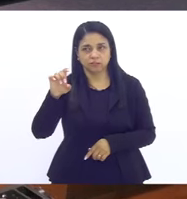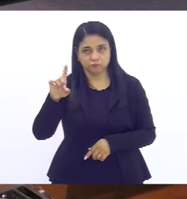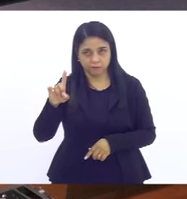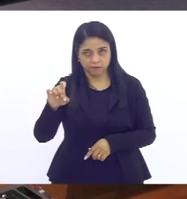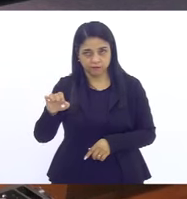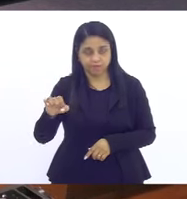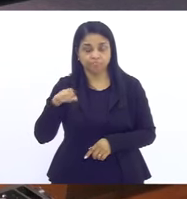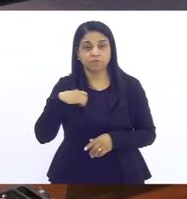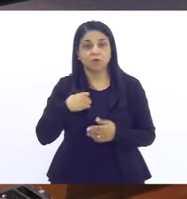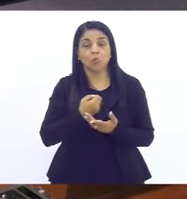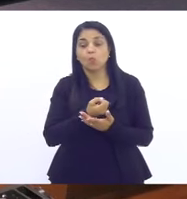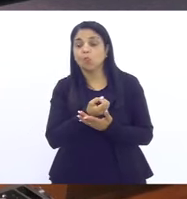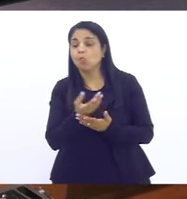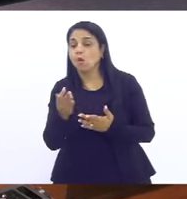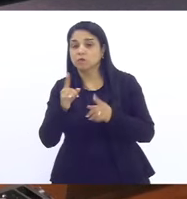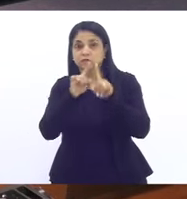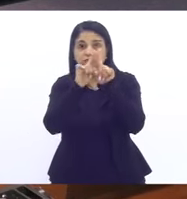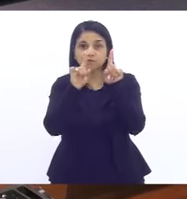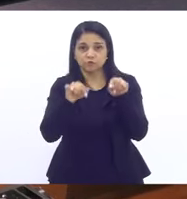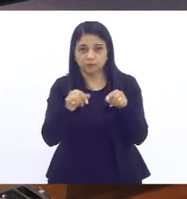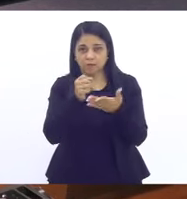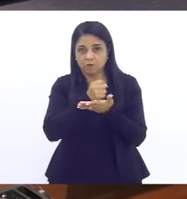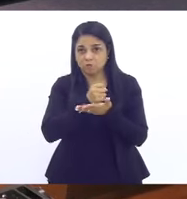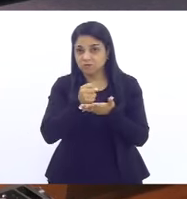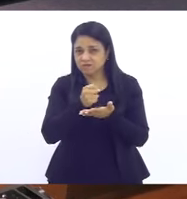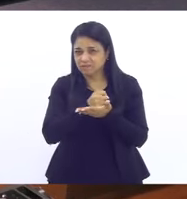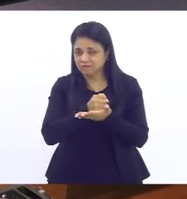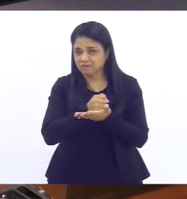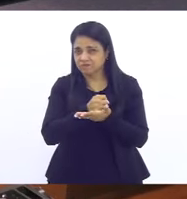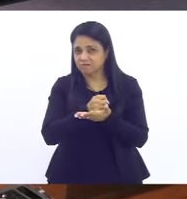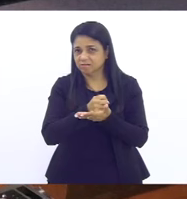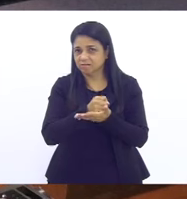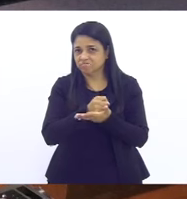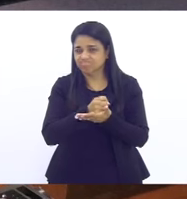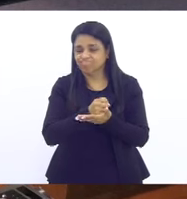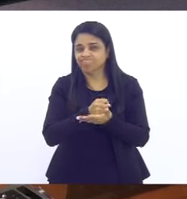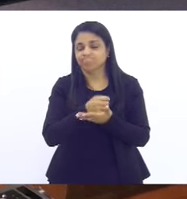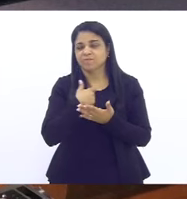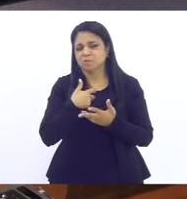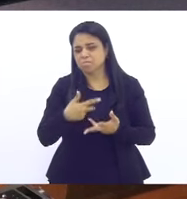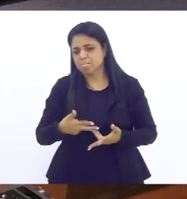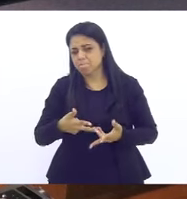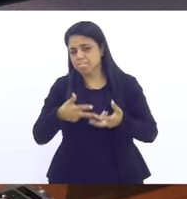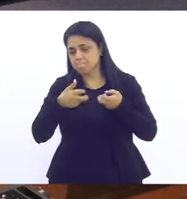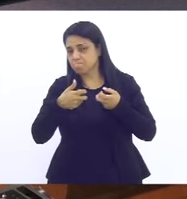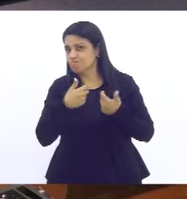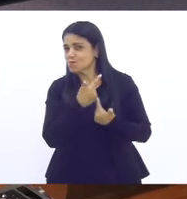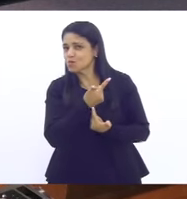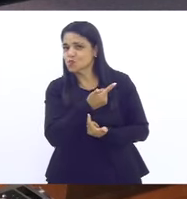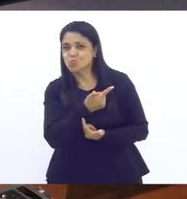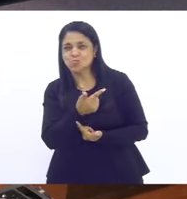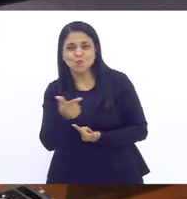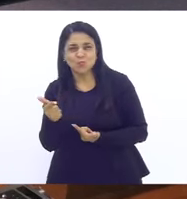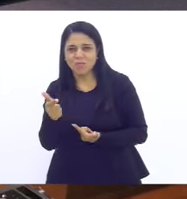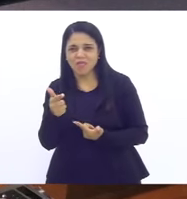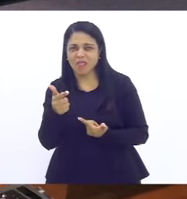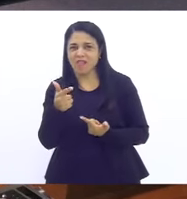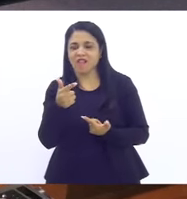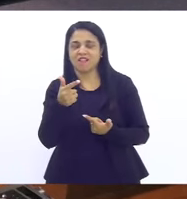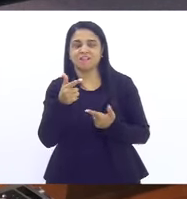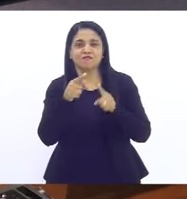Cara, é visível que, além de não ter a quantidade necessária para atender a